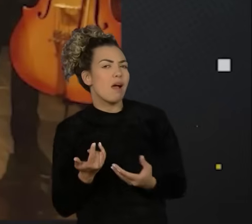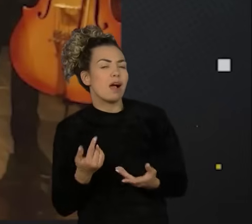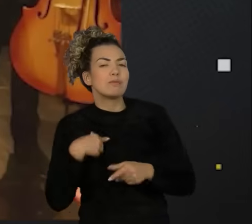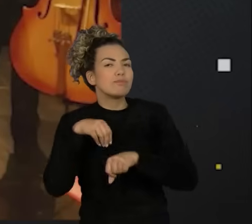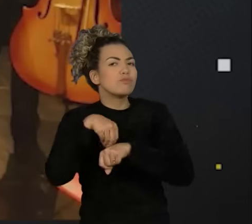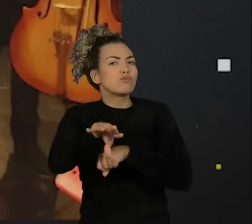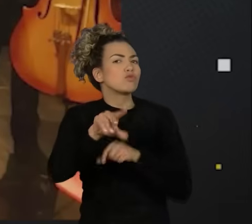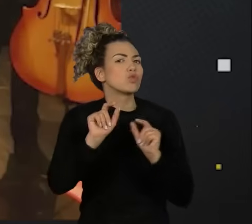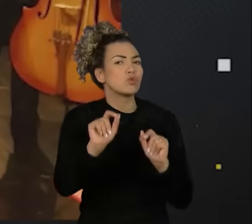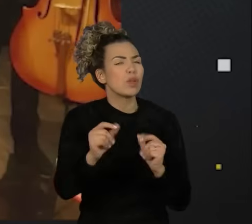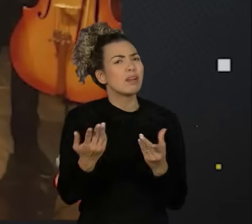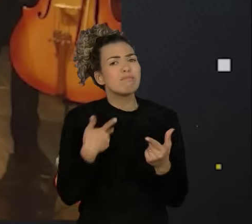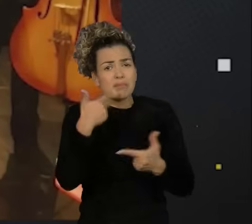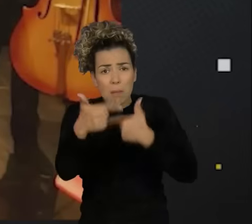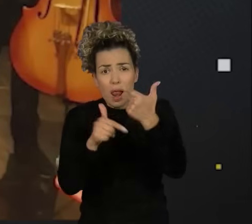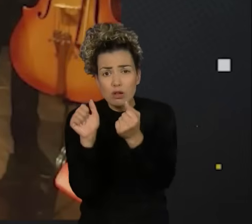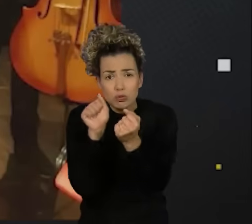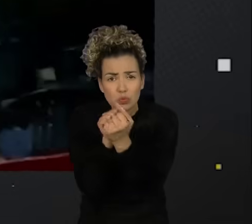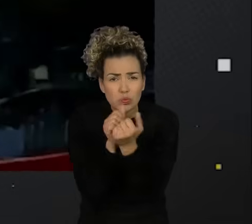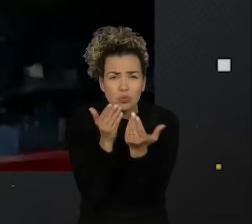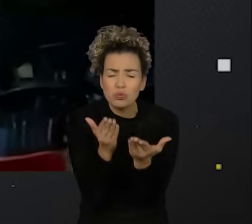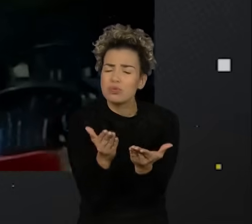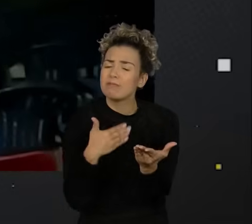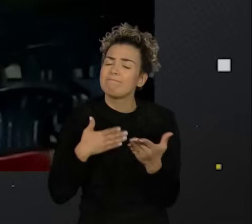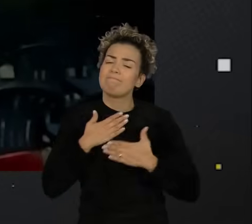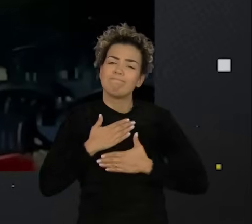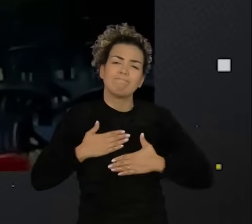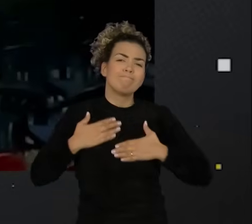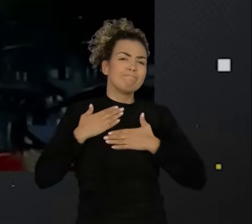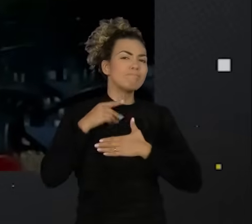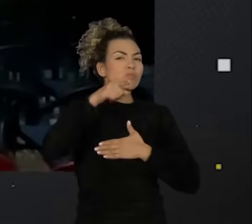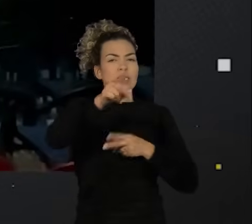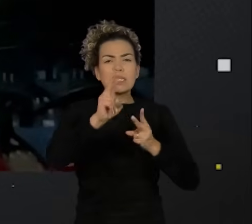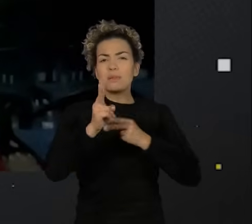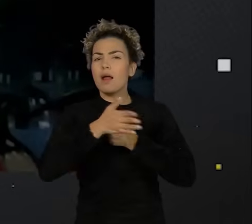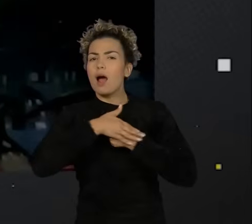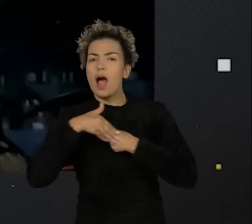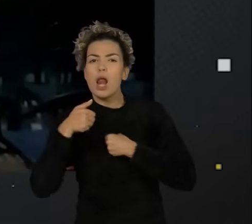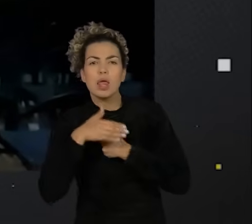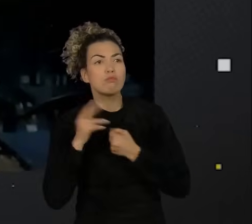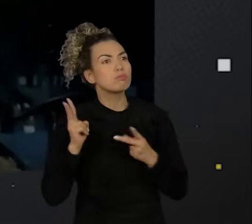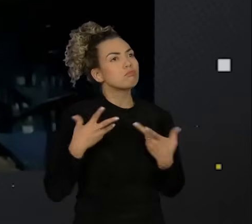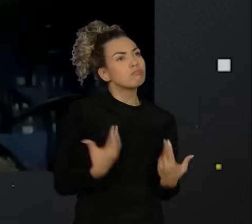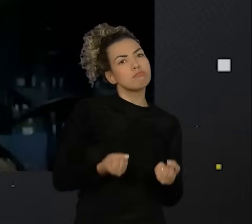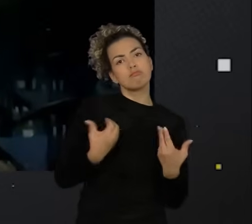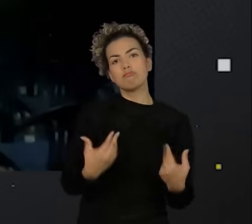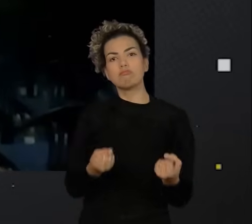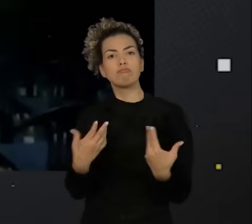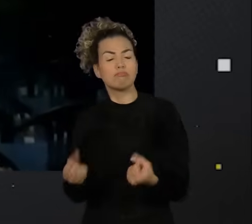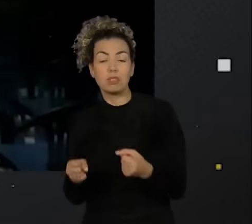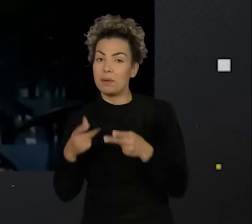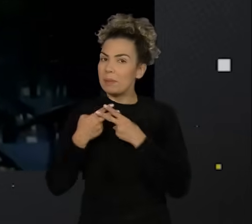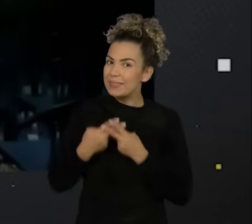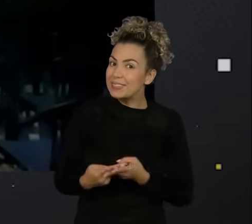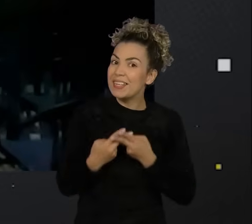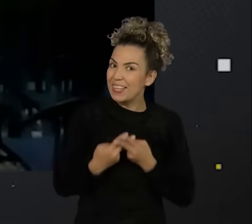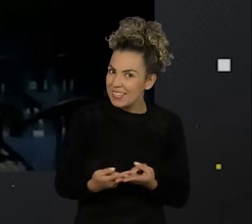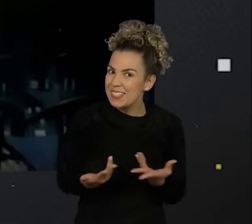é prazeroso trabalhar com você, pela sua generosidade, pela sua disponibilidade,